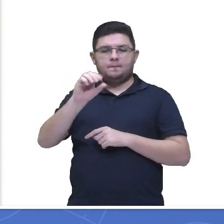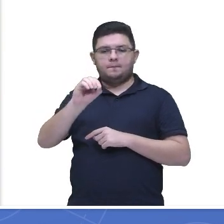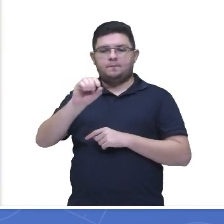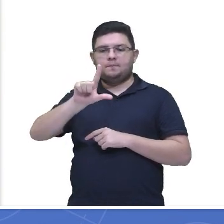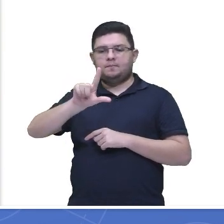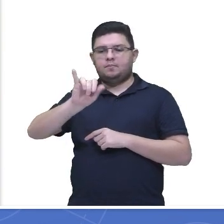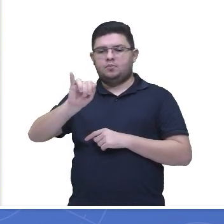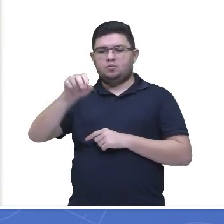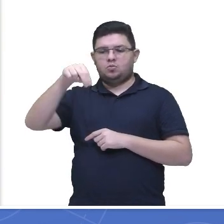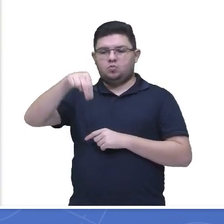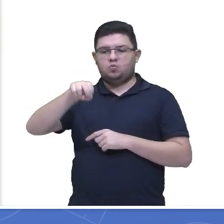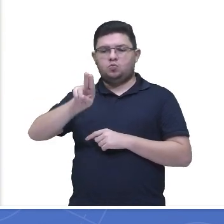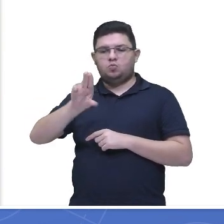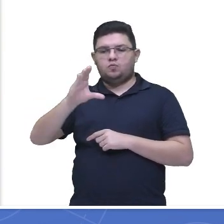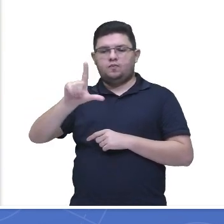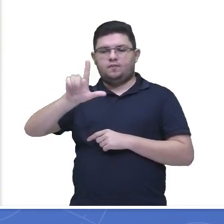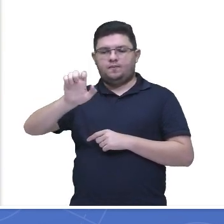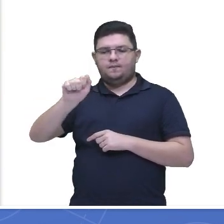polinuclear.